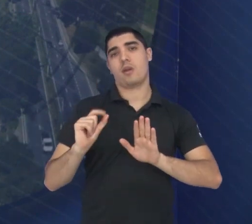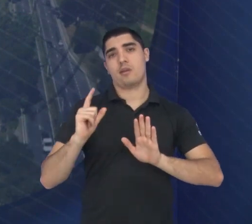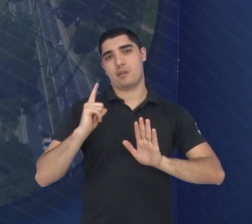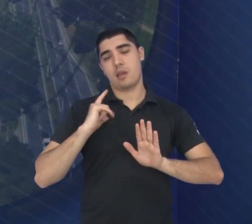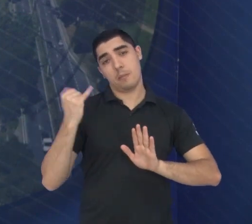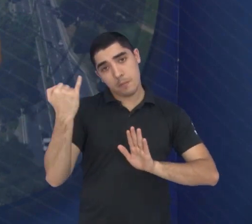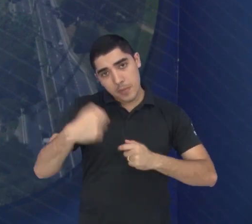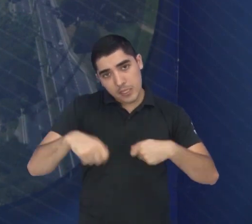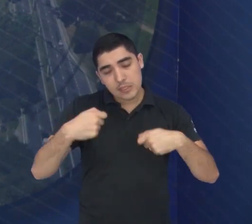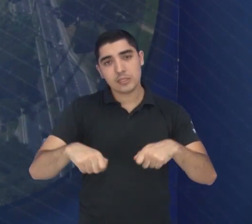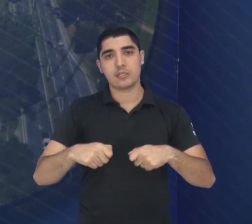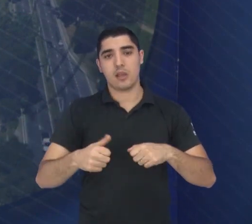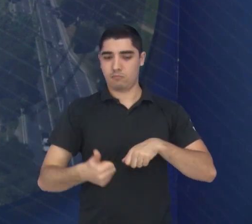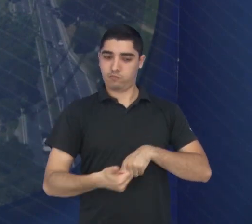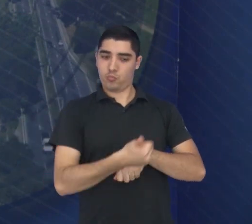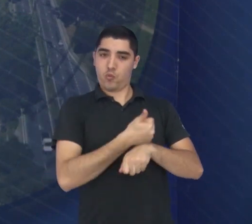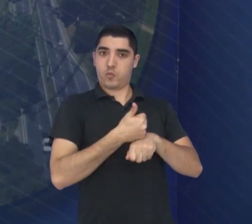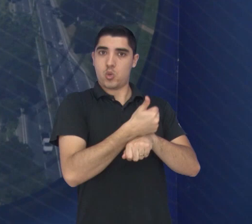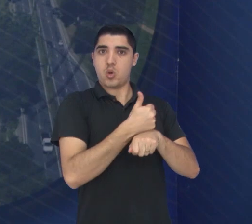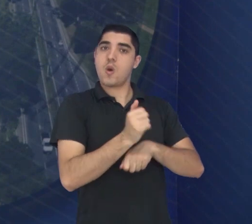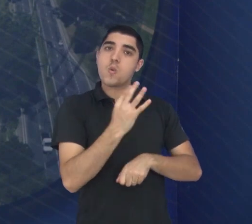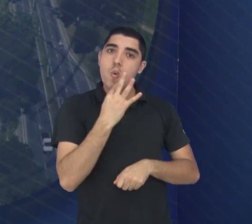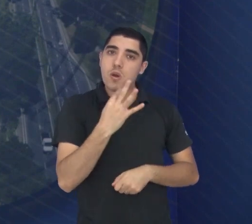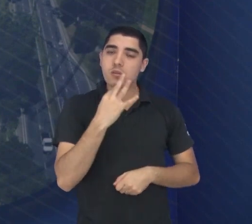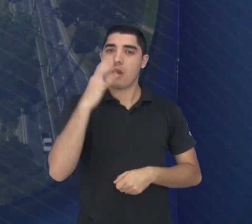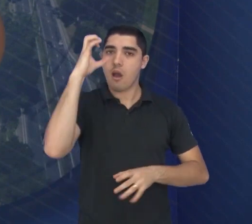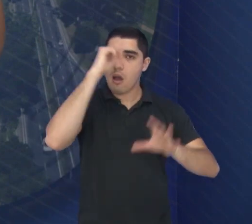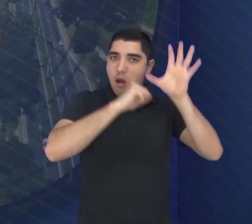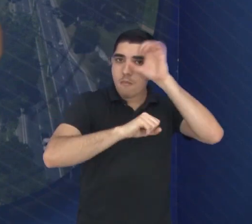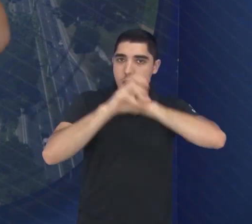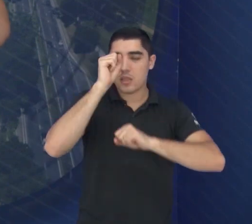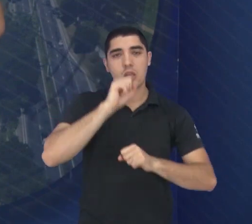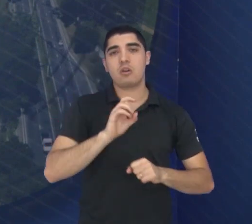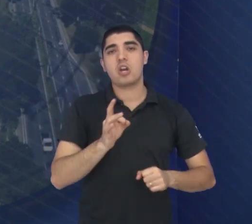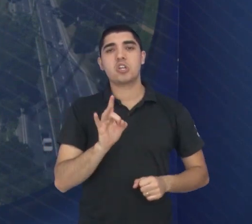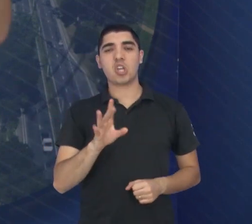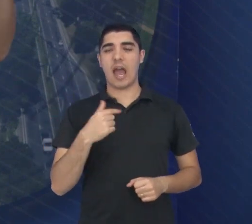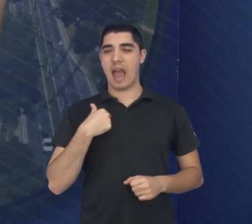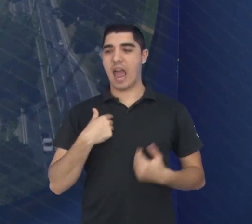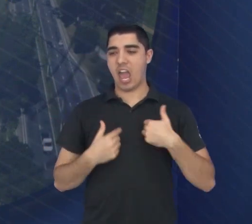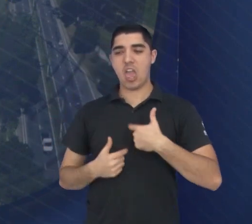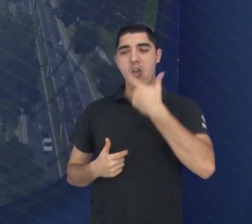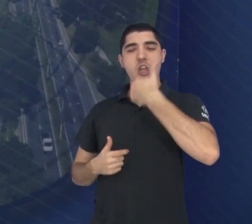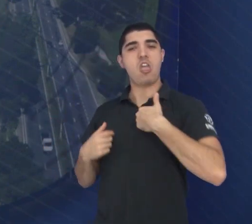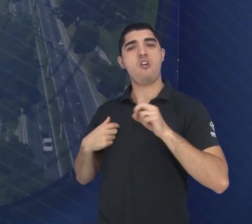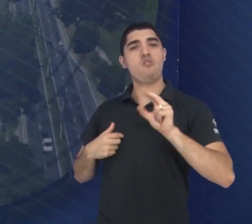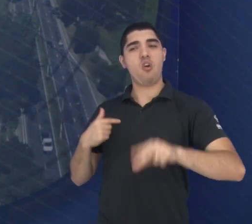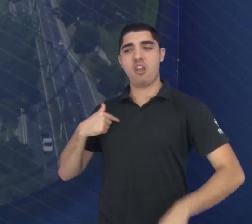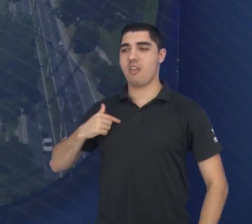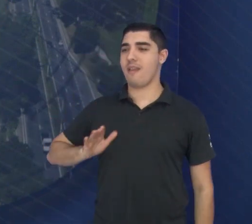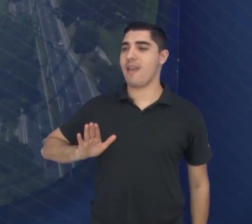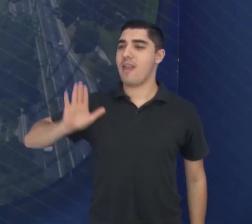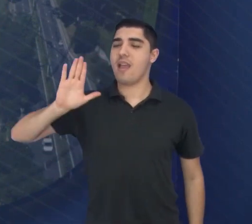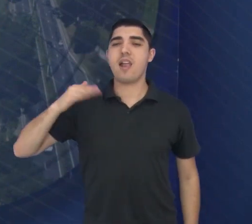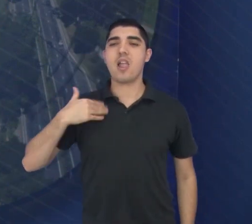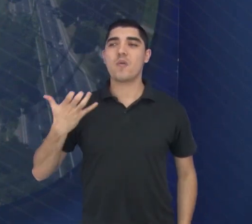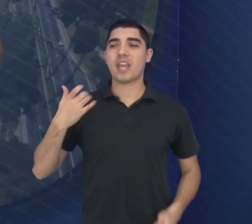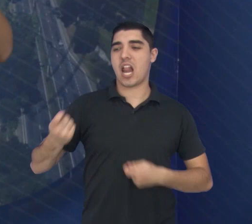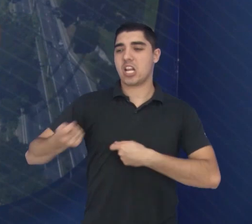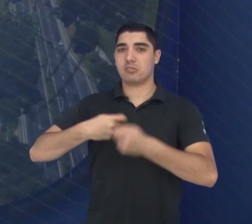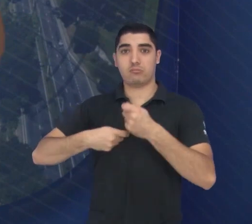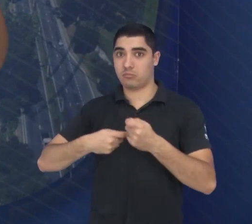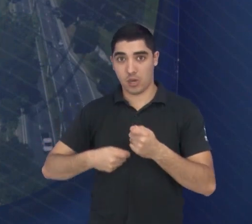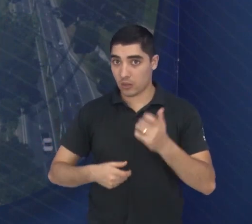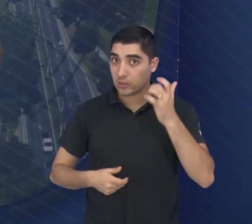especialização, né? Porque precisa de mecanismos, né? Não é simplesmente, eu vou me candidatar e consigo administrar. É